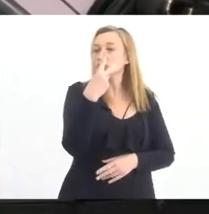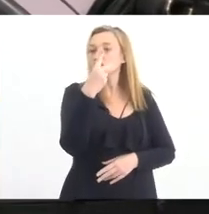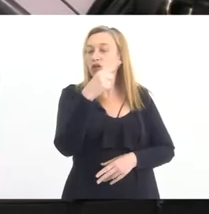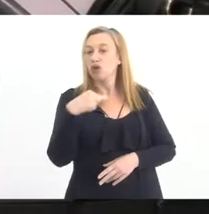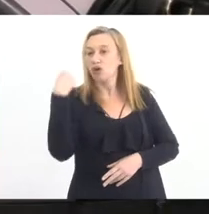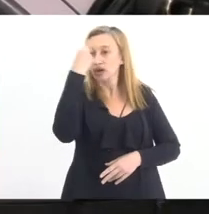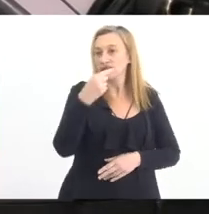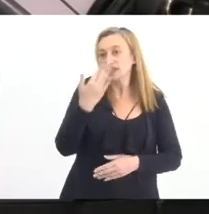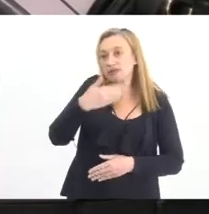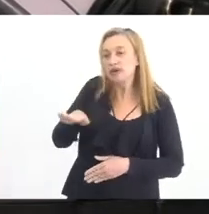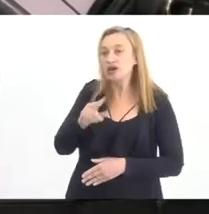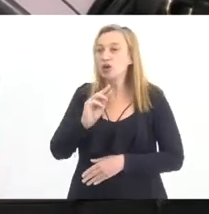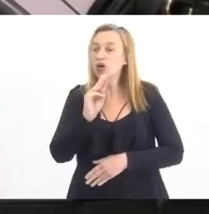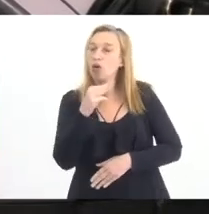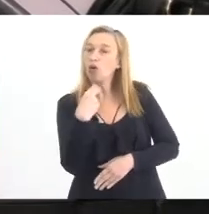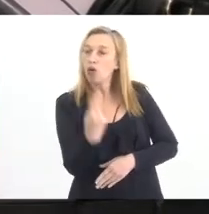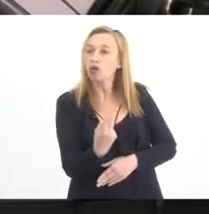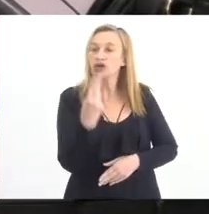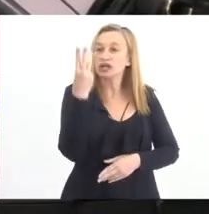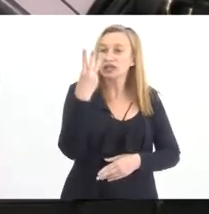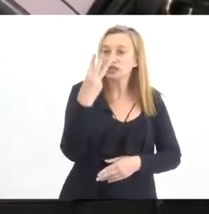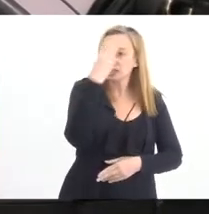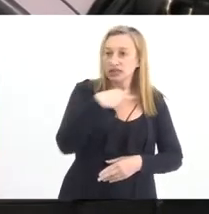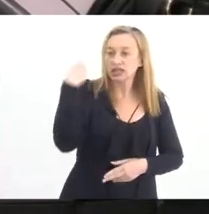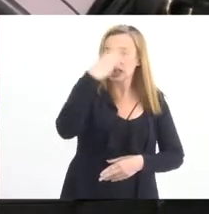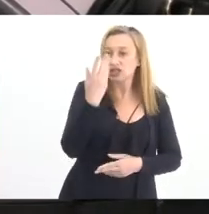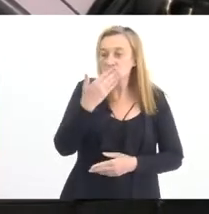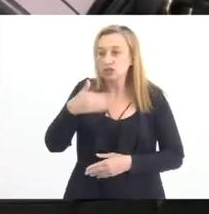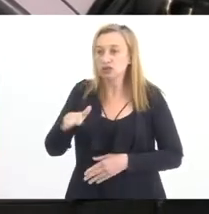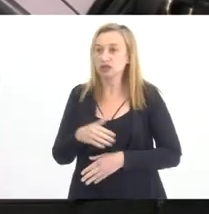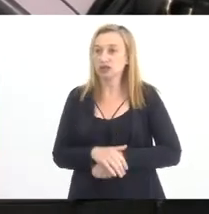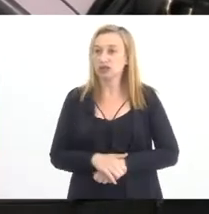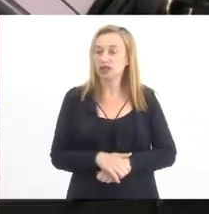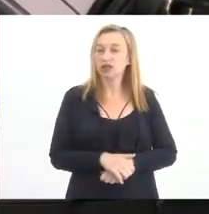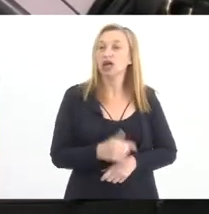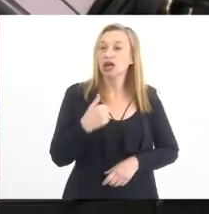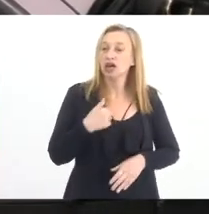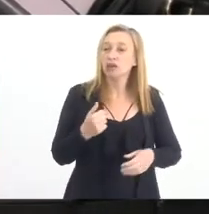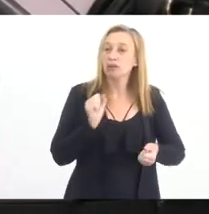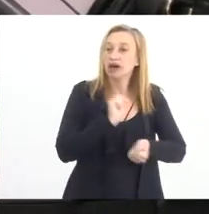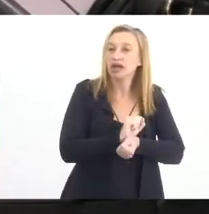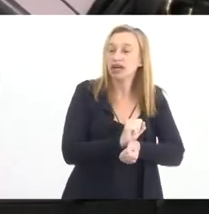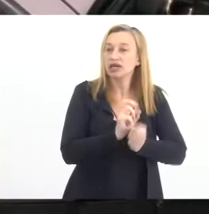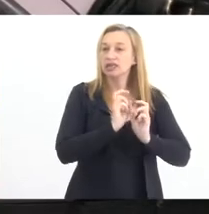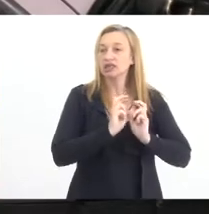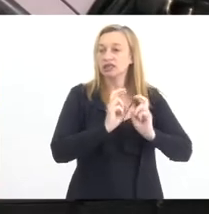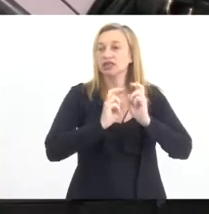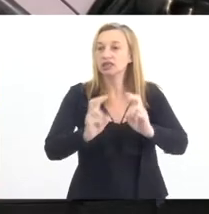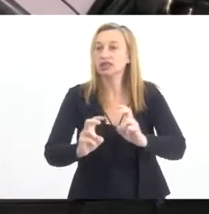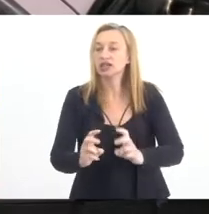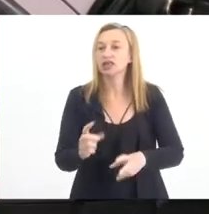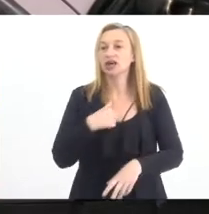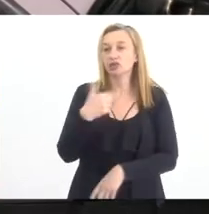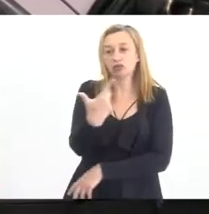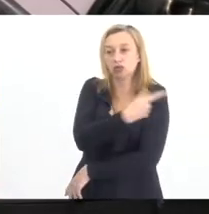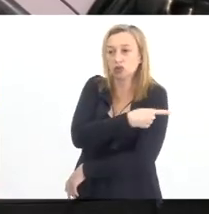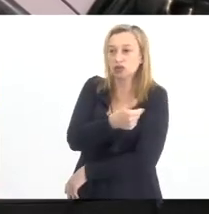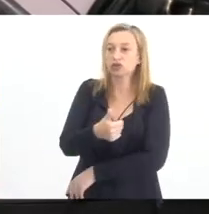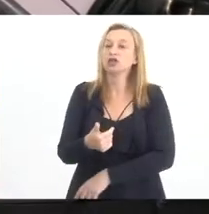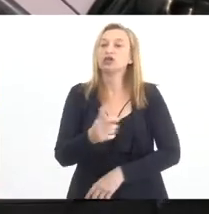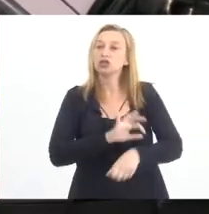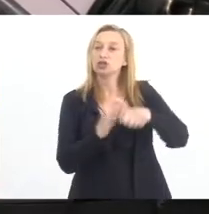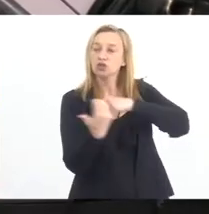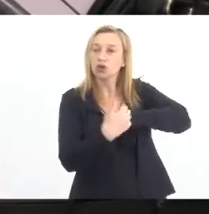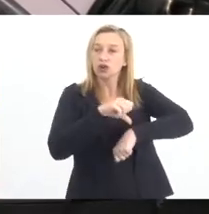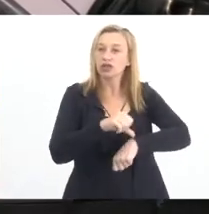sabe disso, Flávio. E estou sem andar de trem e metrô porque eu tive 2 vezes o Covid. Tomei a 3ª dose semana passada.